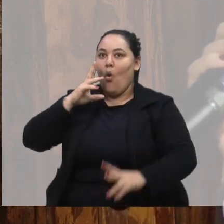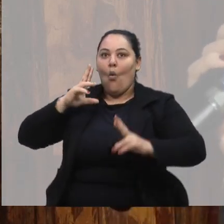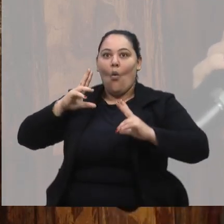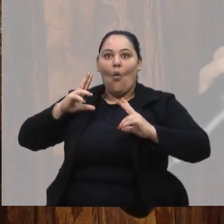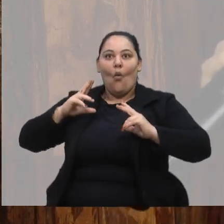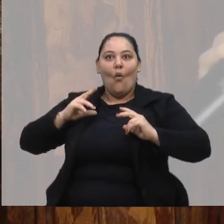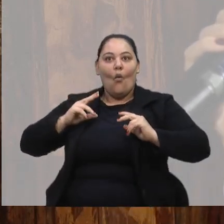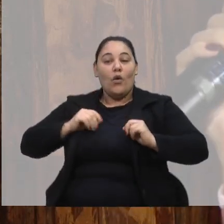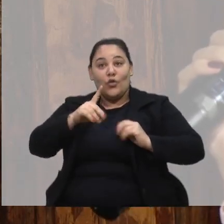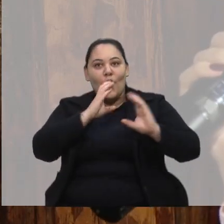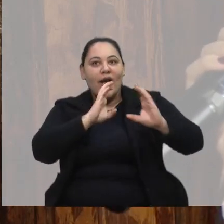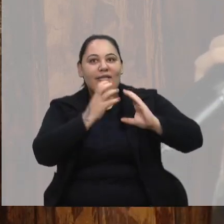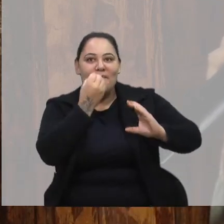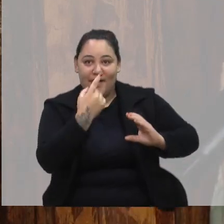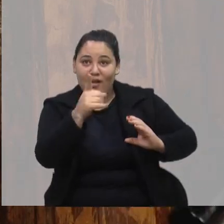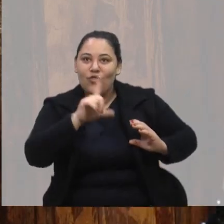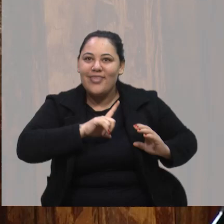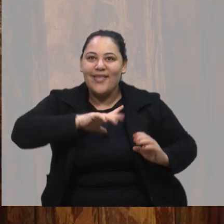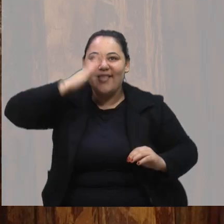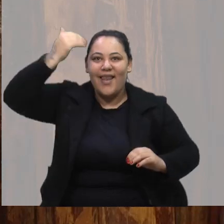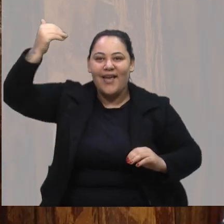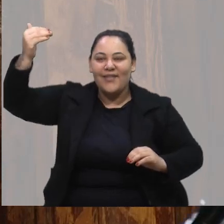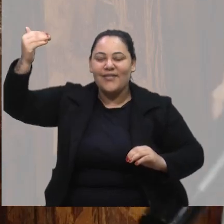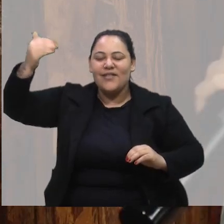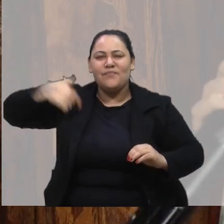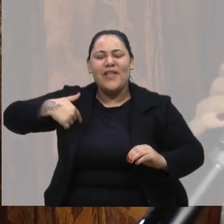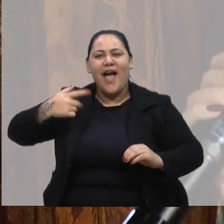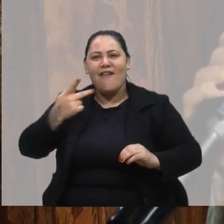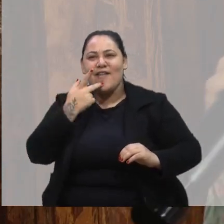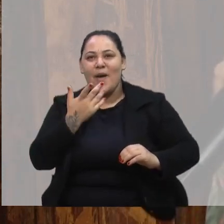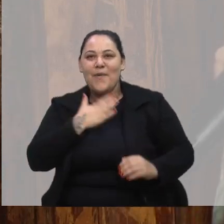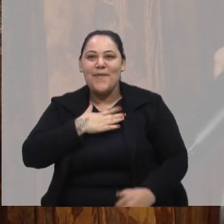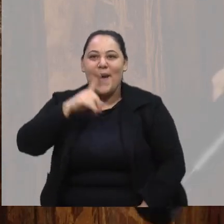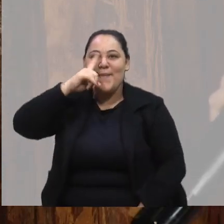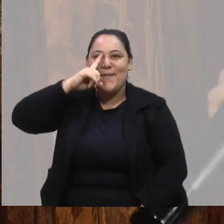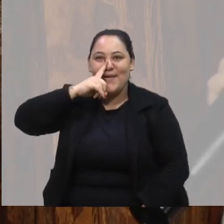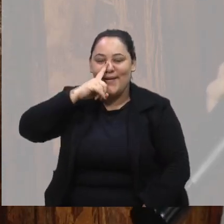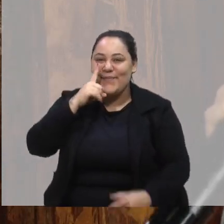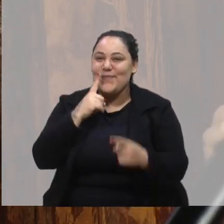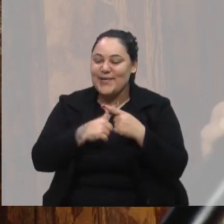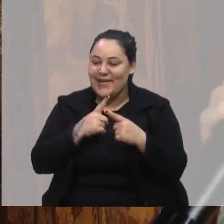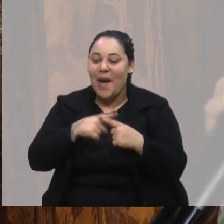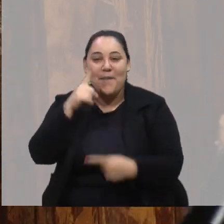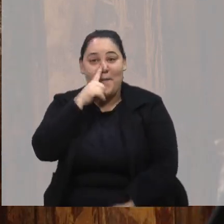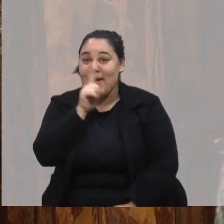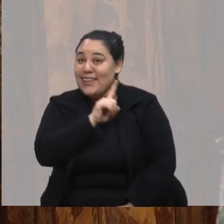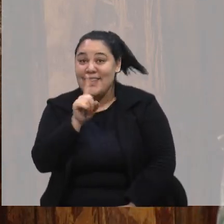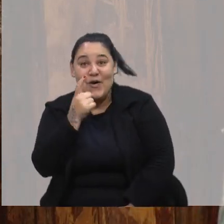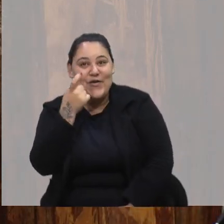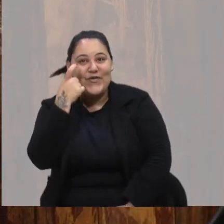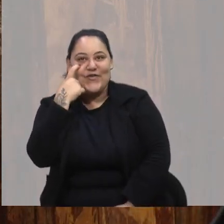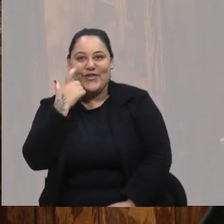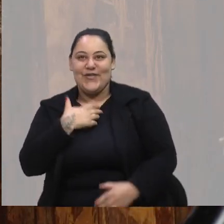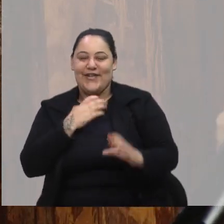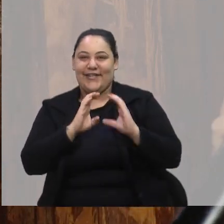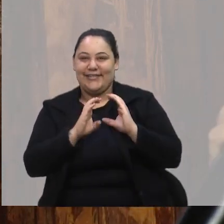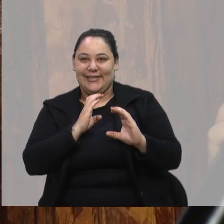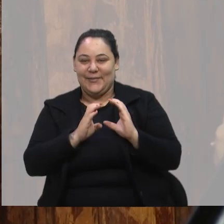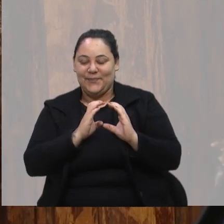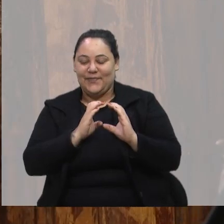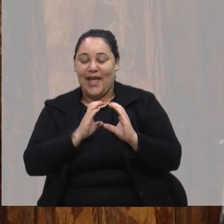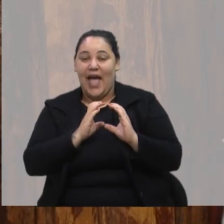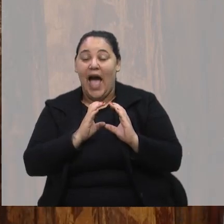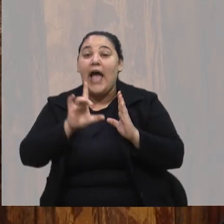bem, tu tem talento. E falaram pra minha mãe, porque minha mãe não estava no ensaio no dia, e daí minha mãe me colocou numa aula de